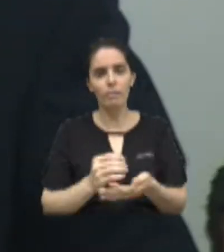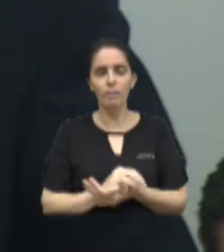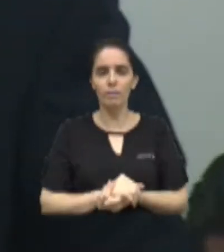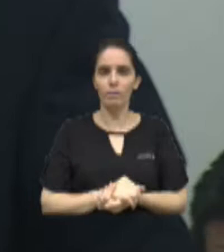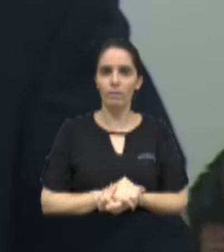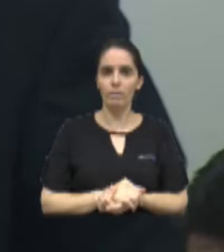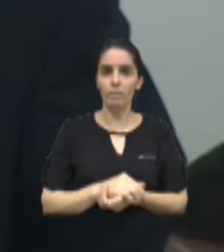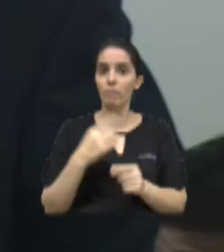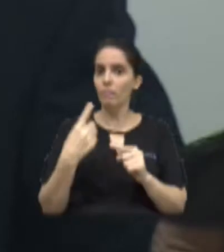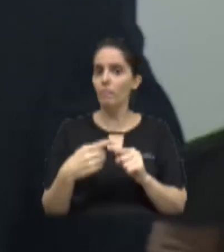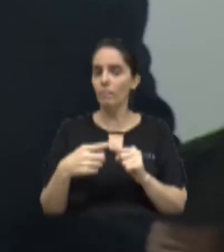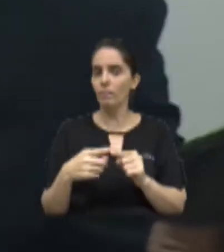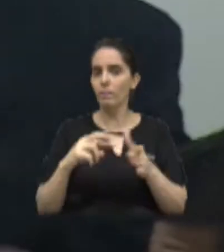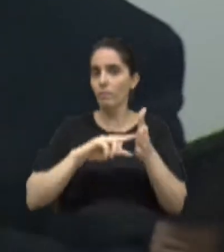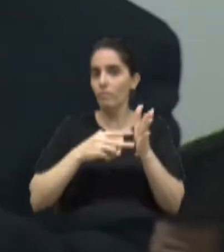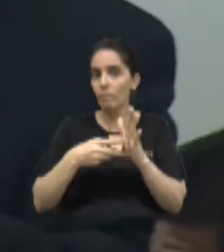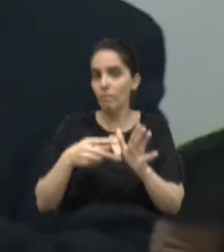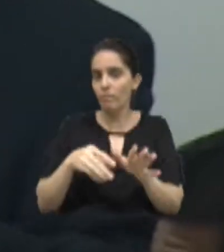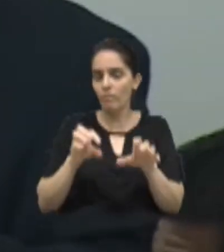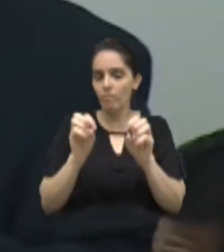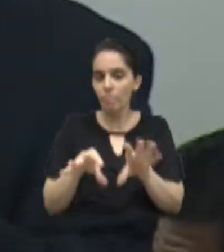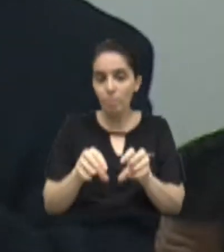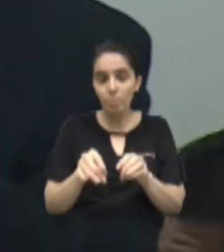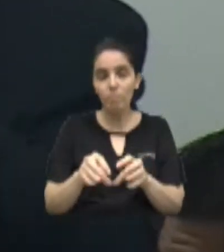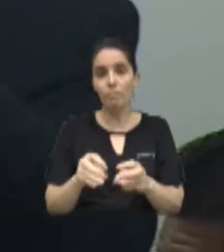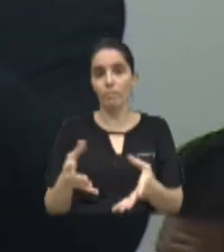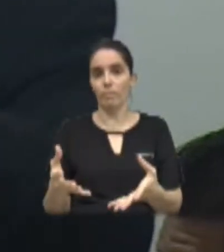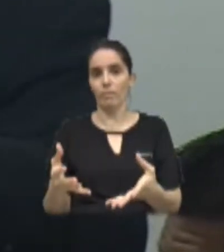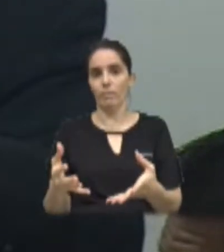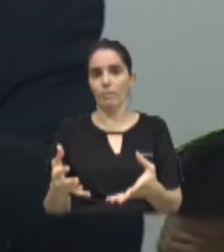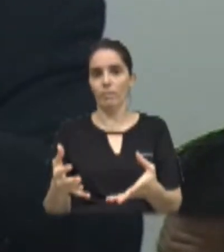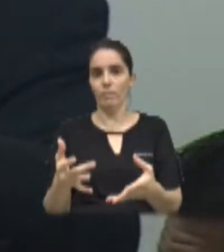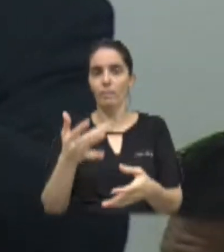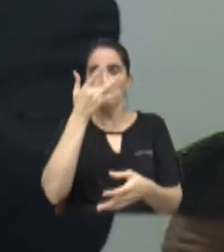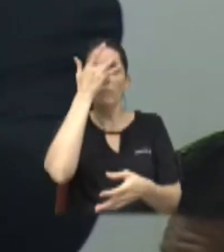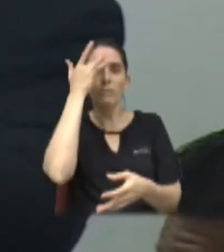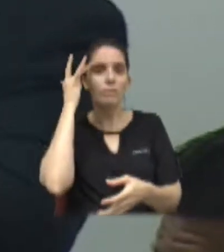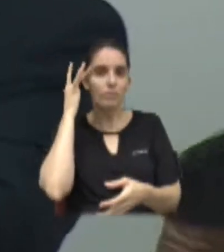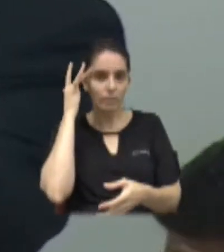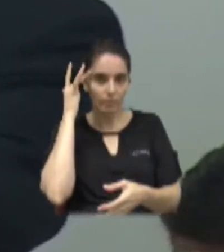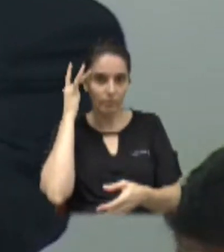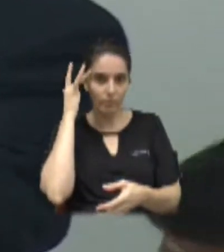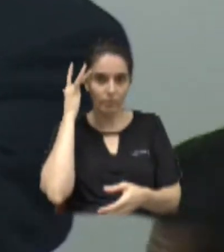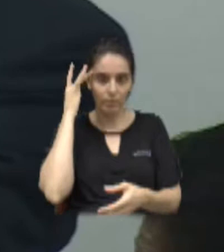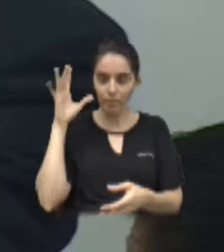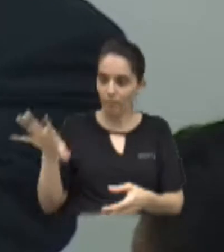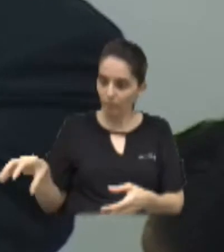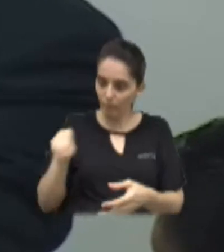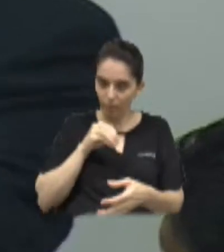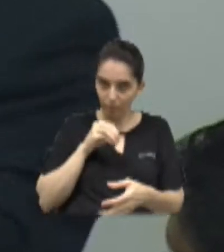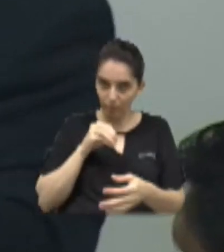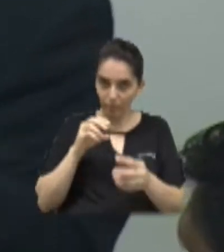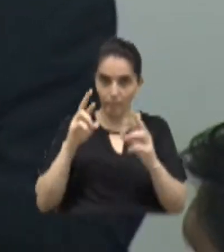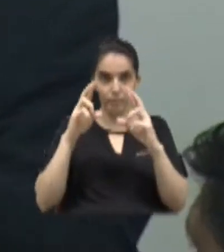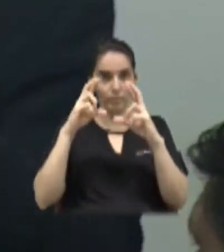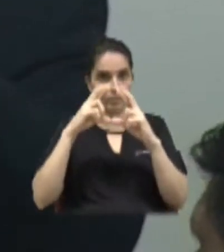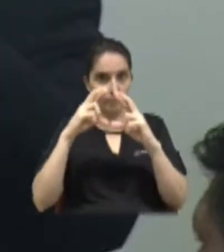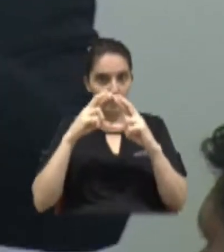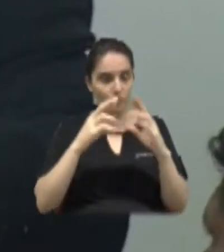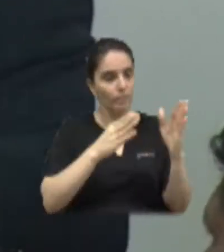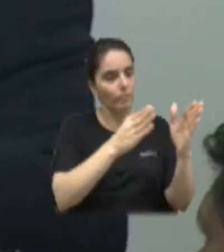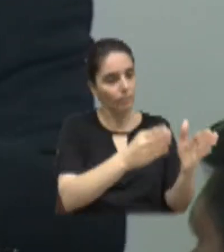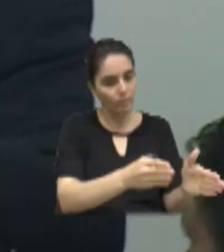processo educacional, e que cada um possa colocar individualmente cada tipo de lixo que é. Mas se